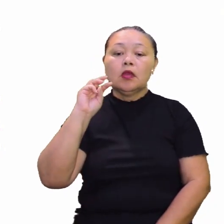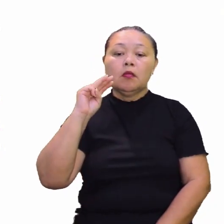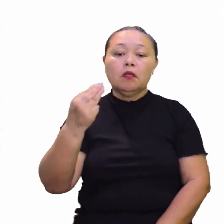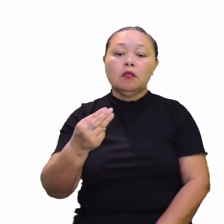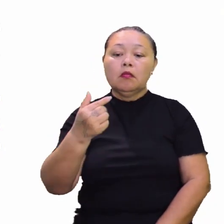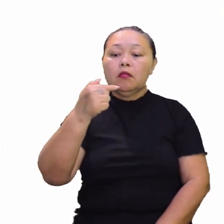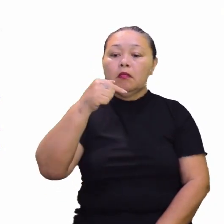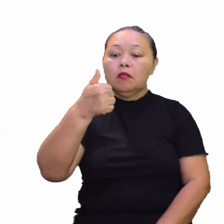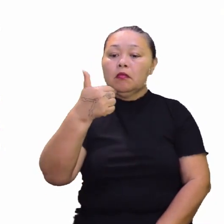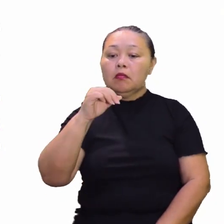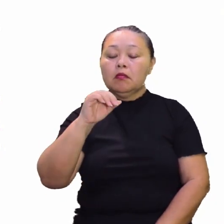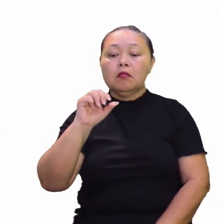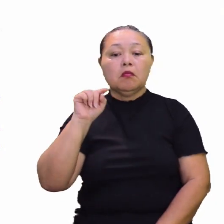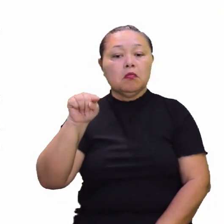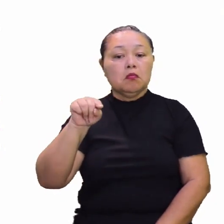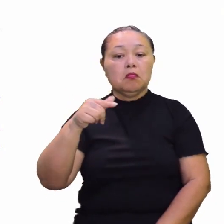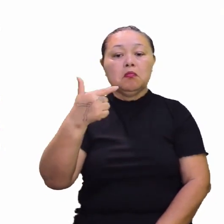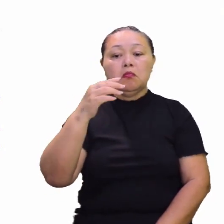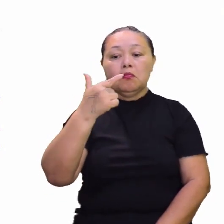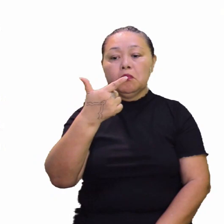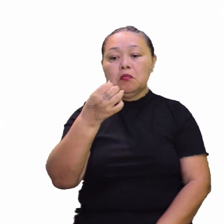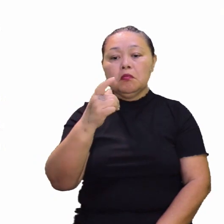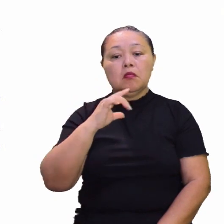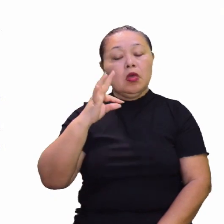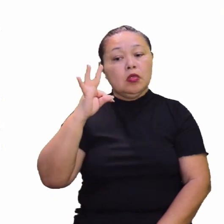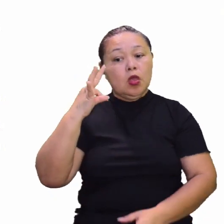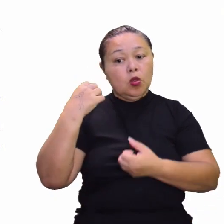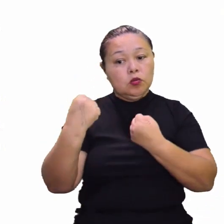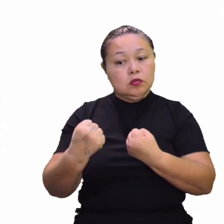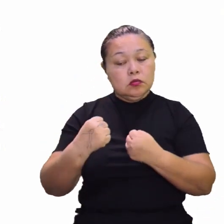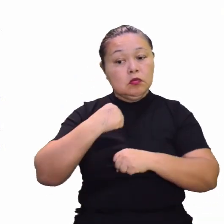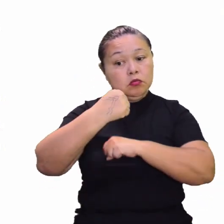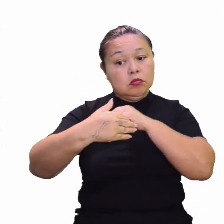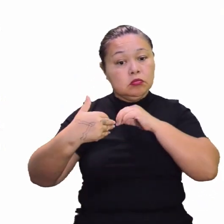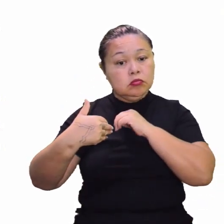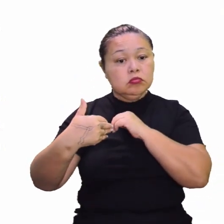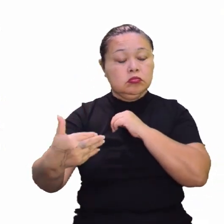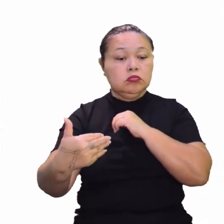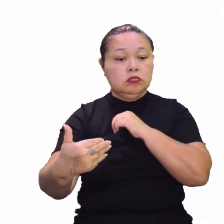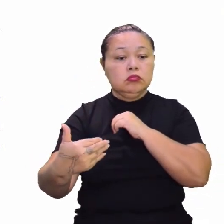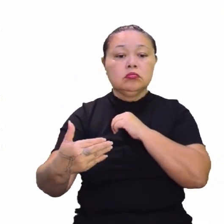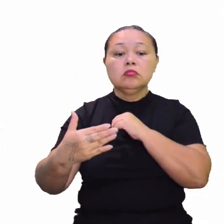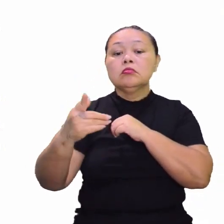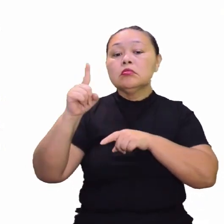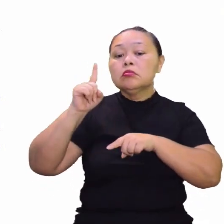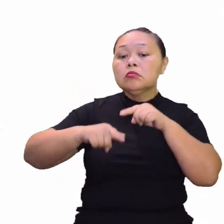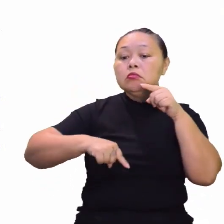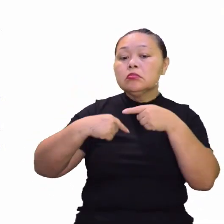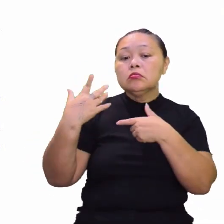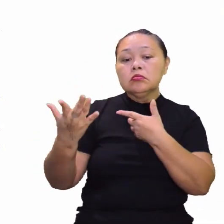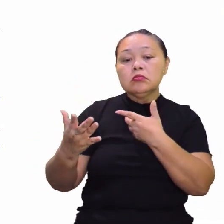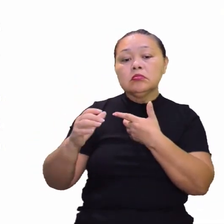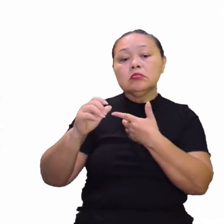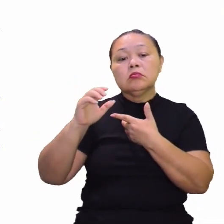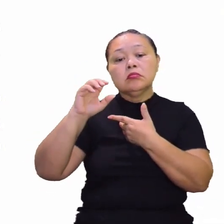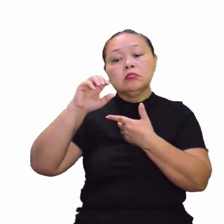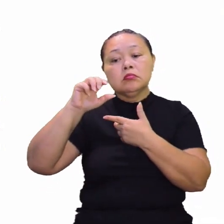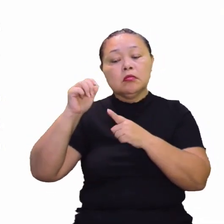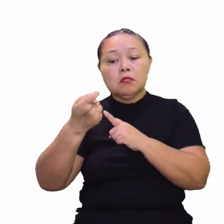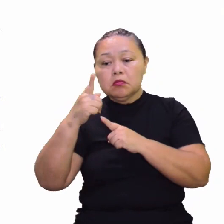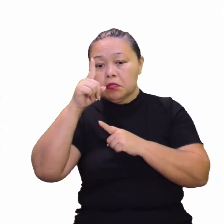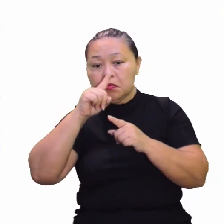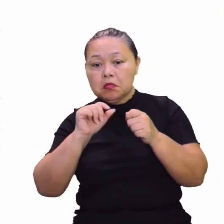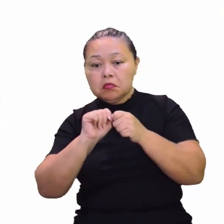21.710.000 toneladas por ano, meu amigo, é muita coisa, hein? É muita coisa. E principais cargas, soja,